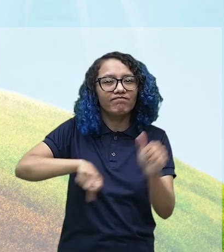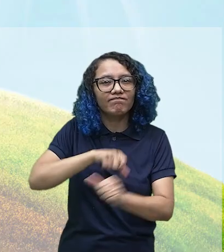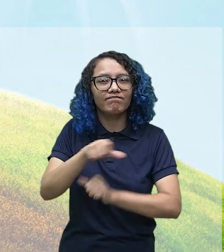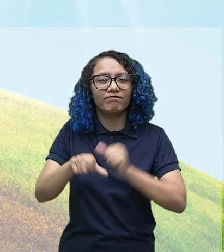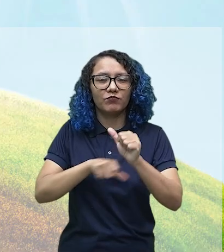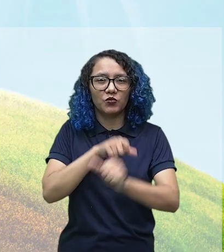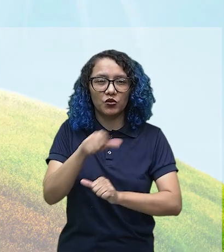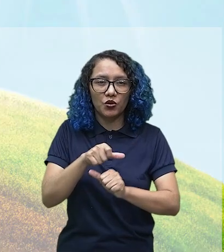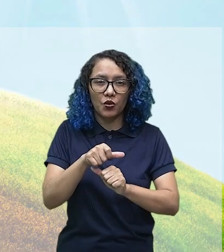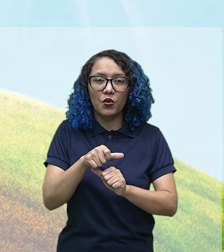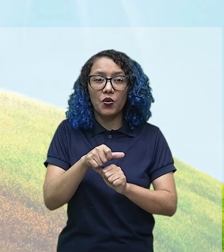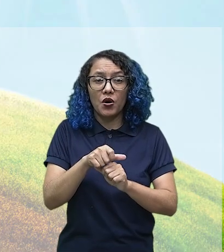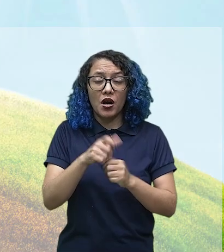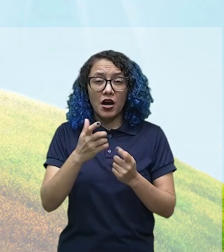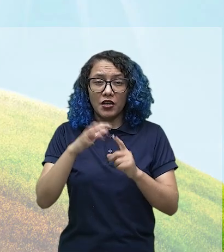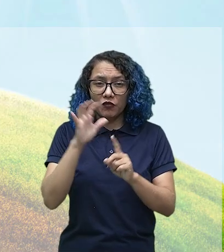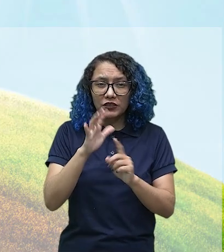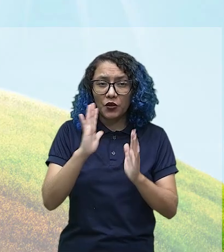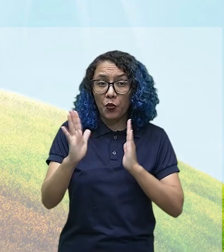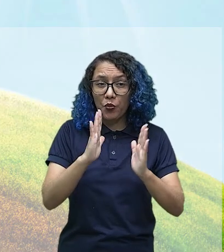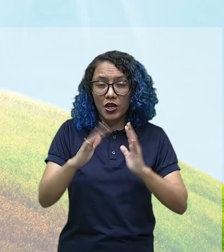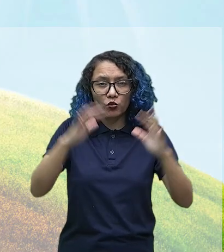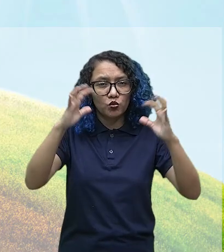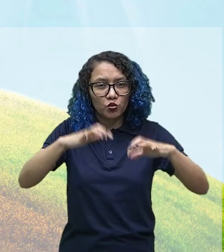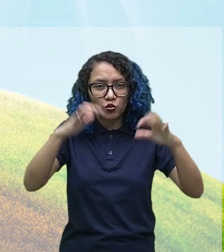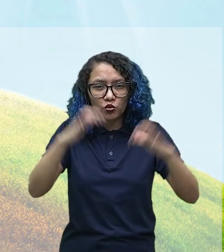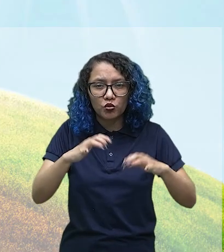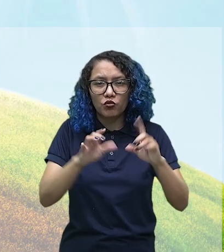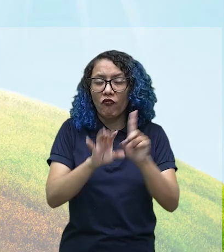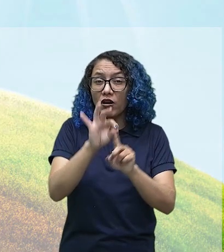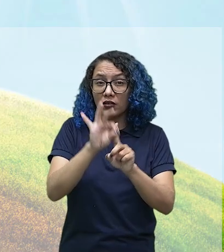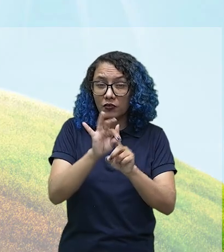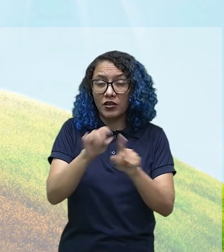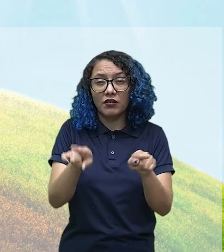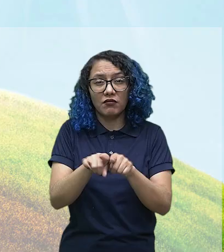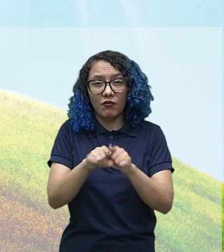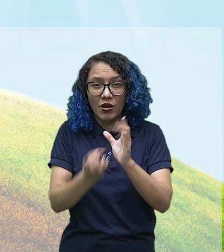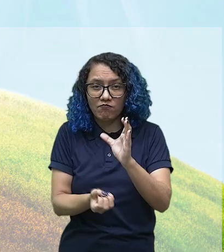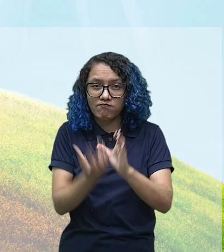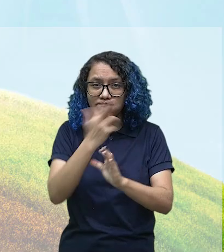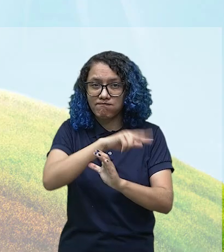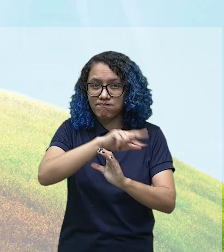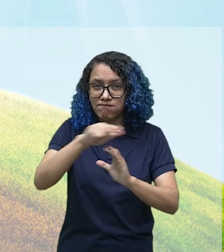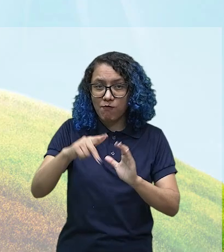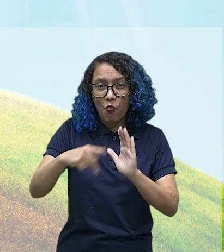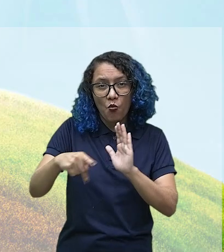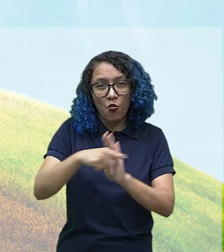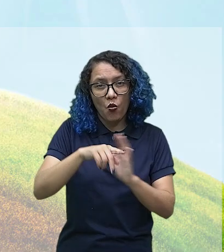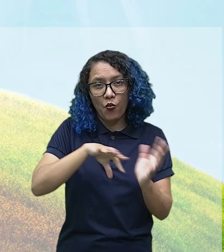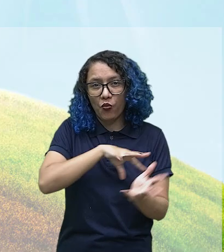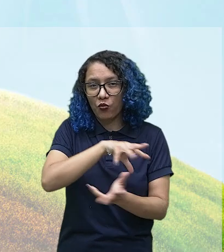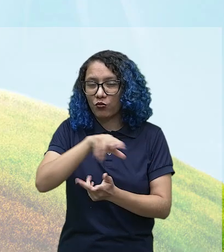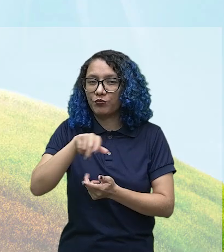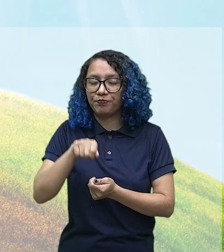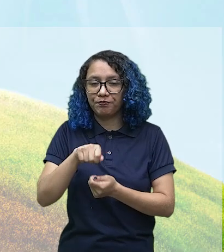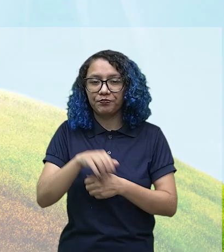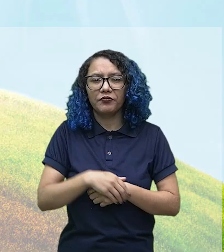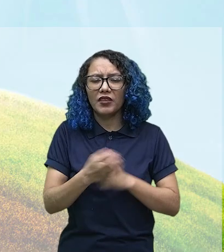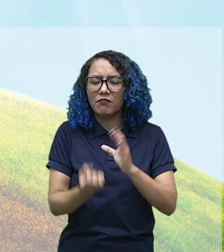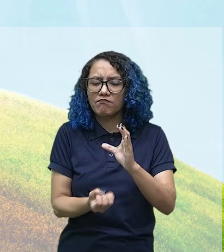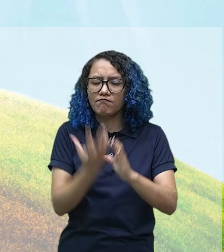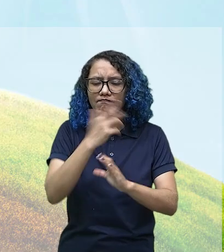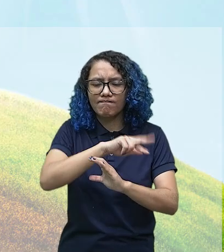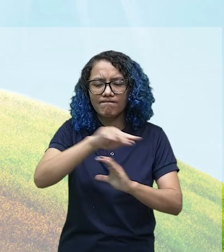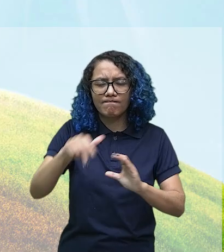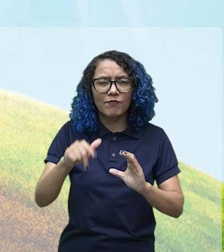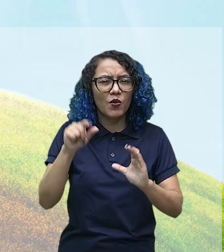também, afetando o que a gente chama de regime de chuvas, a temperatura e a biodiversidade do planeta. Quando a gente